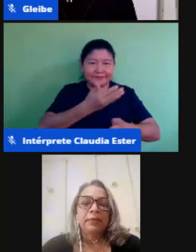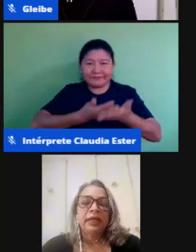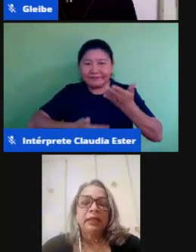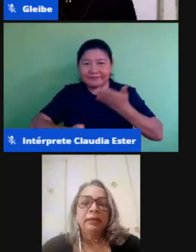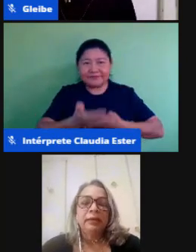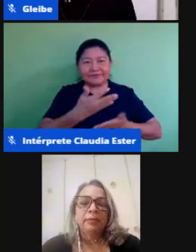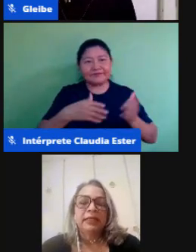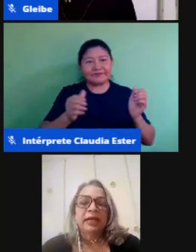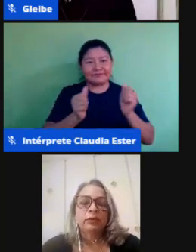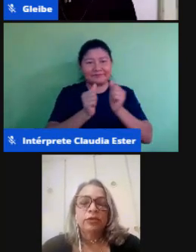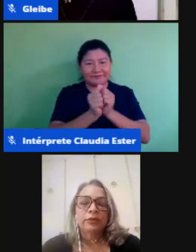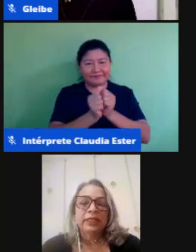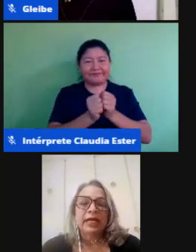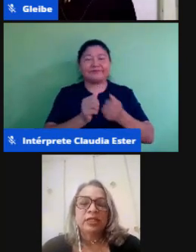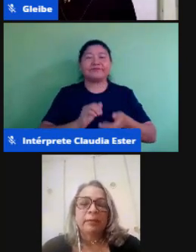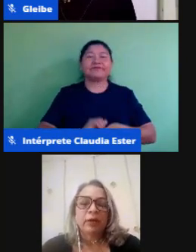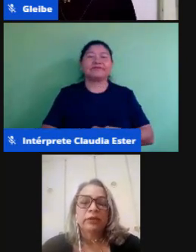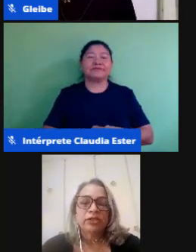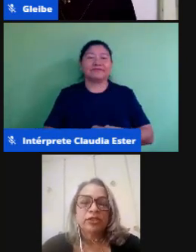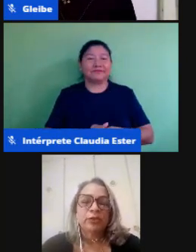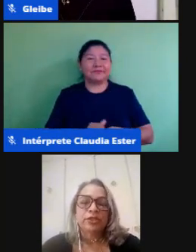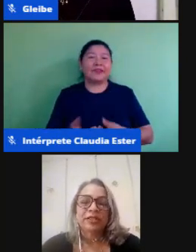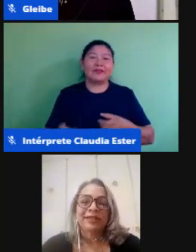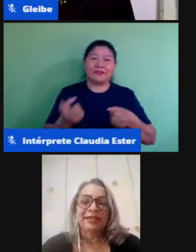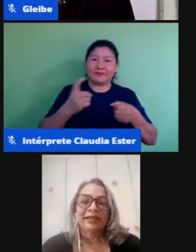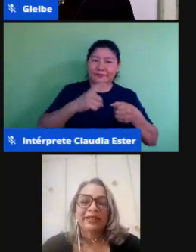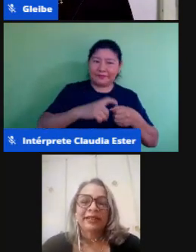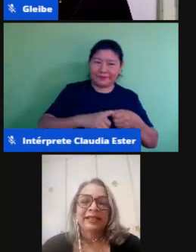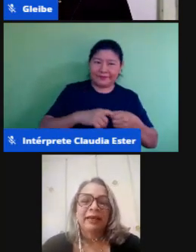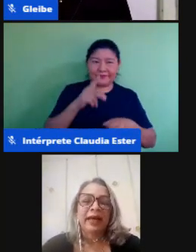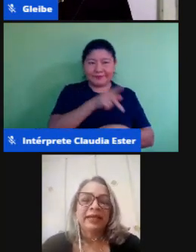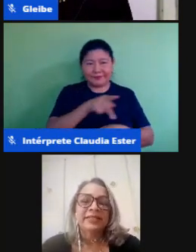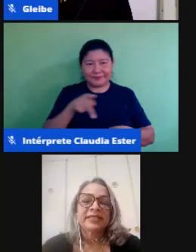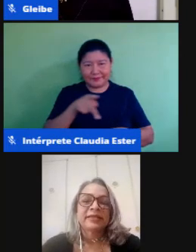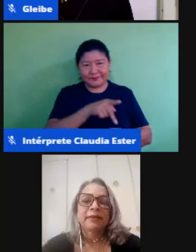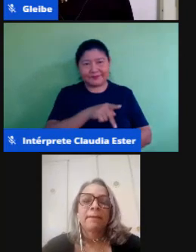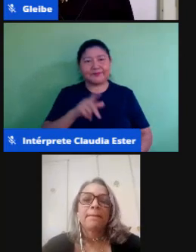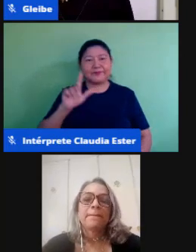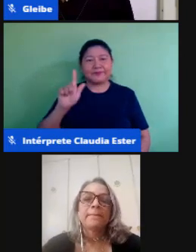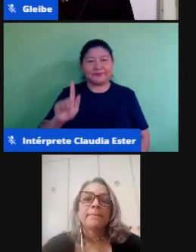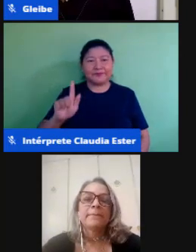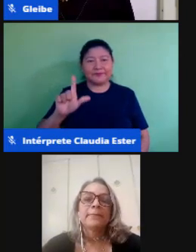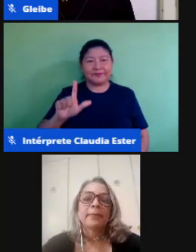para a Glebe para dar continuidade na pauta de hoje. Até mais.